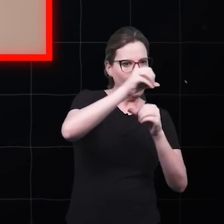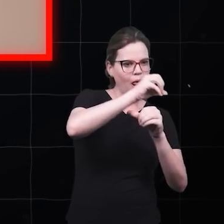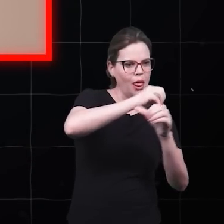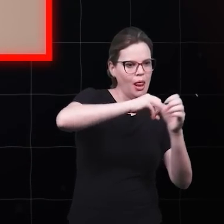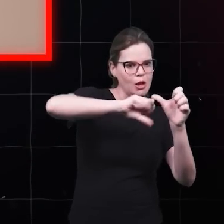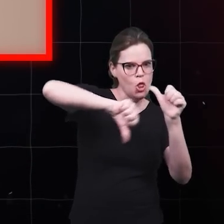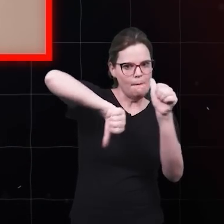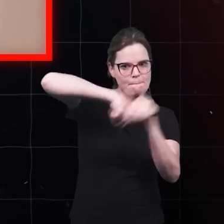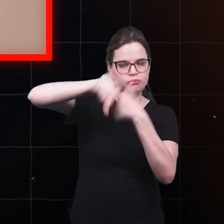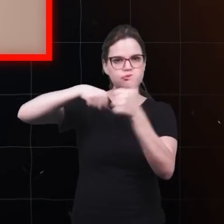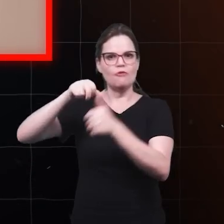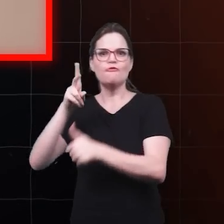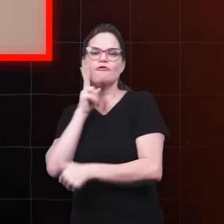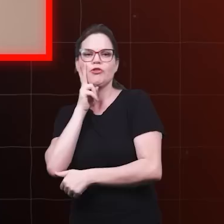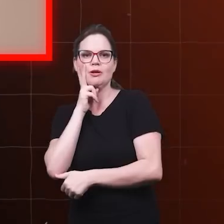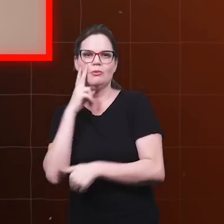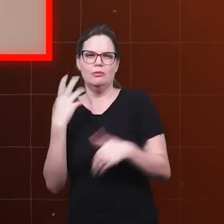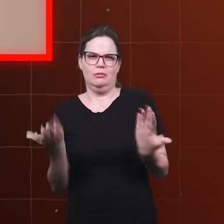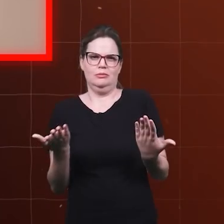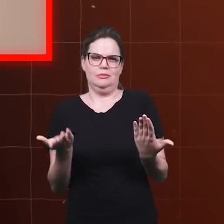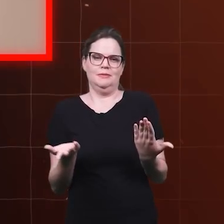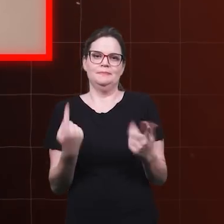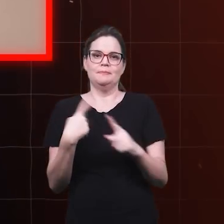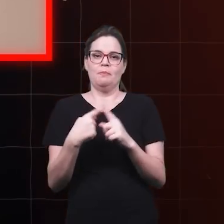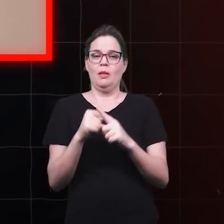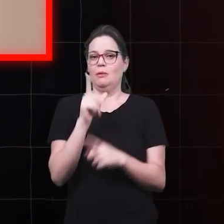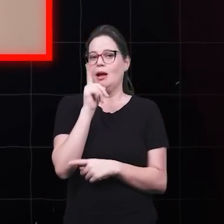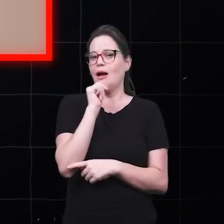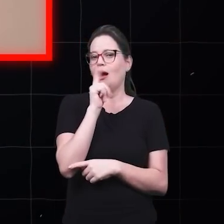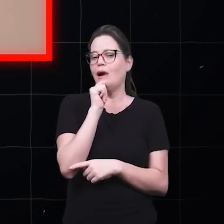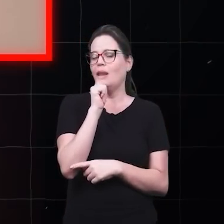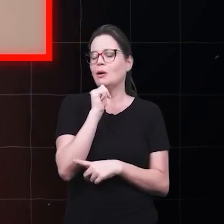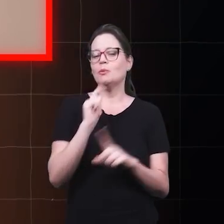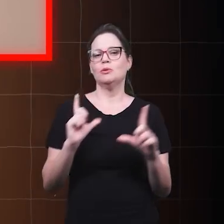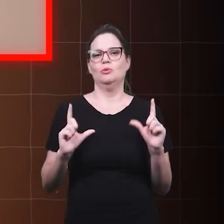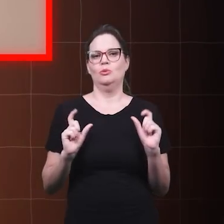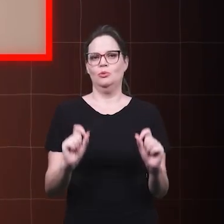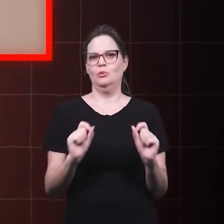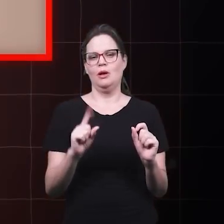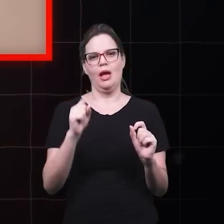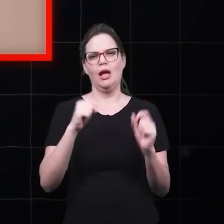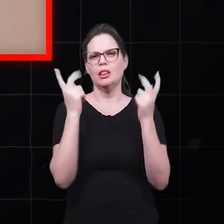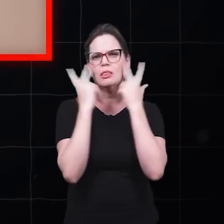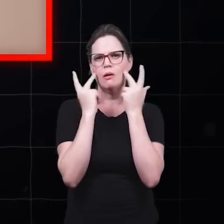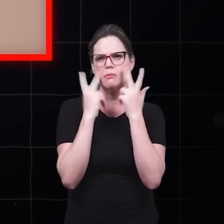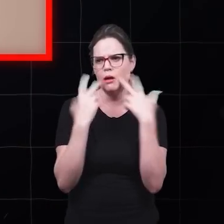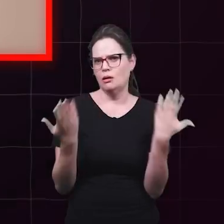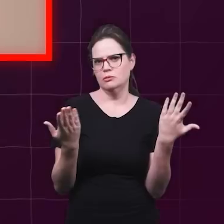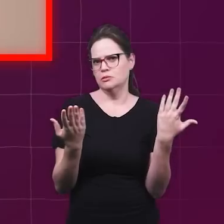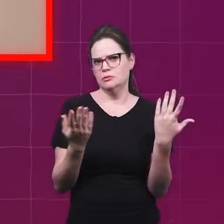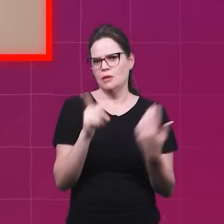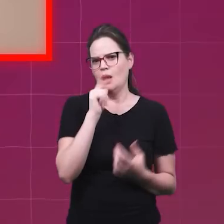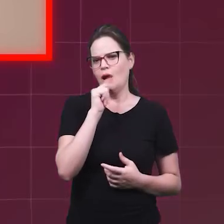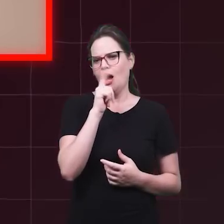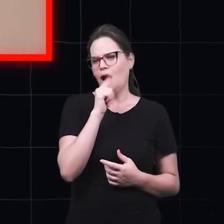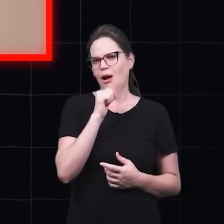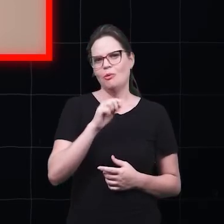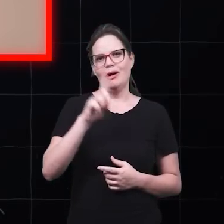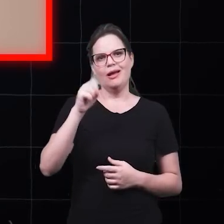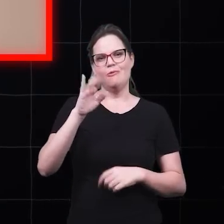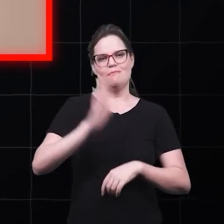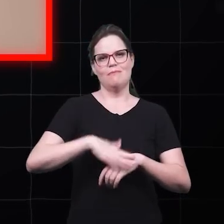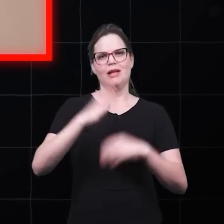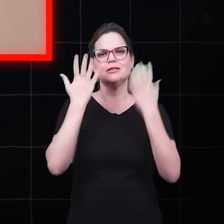né? Nós vemos, por exemplo, que a água ela é muito comum. Ela é, na verdade, a espécie